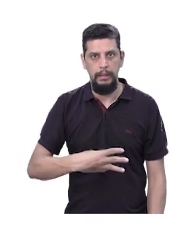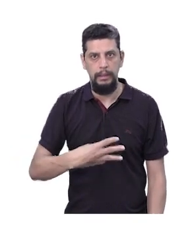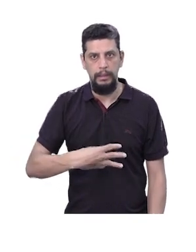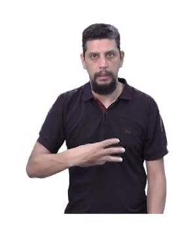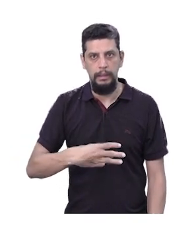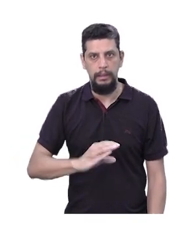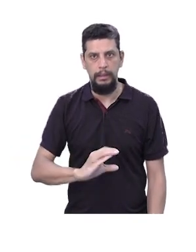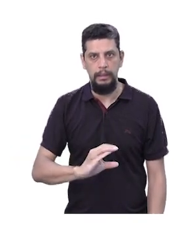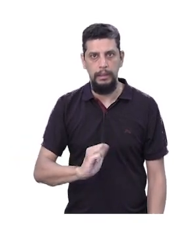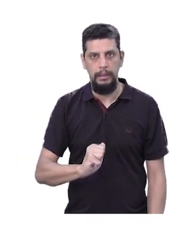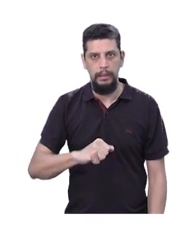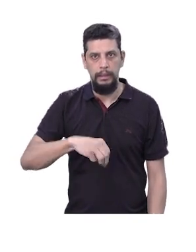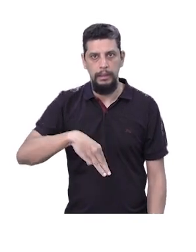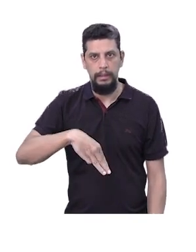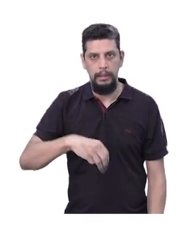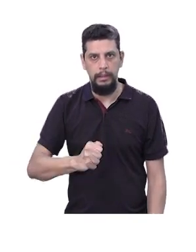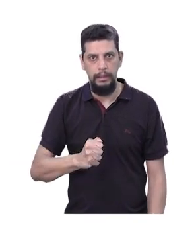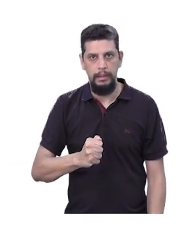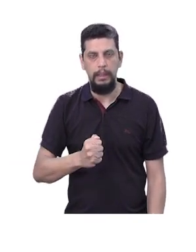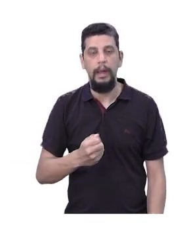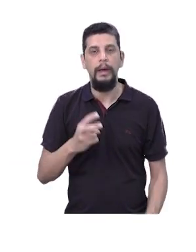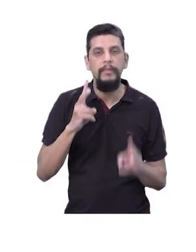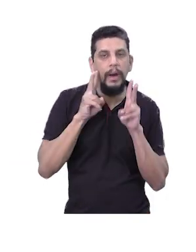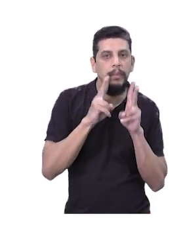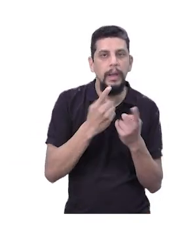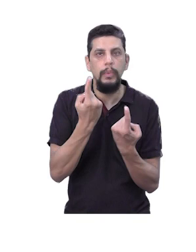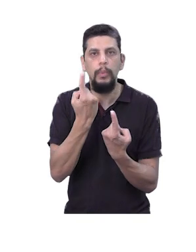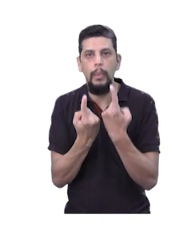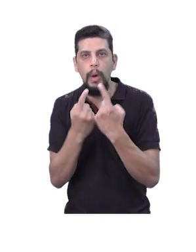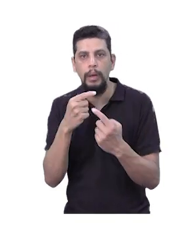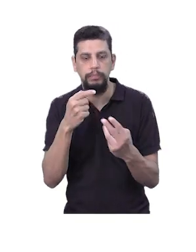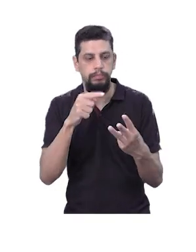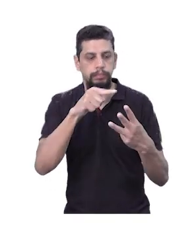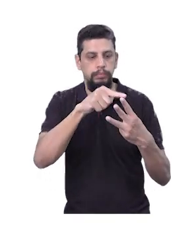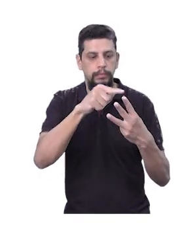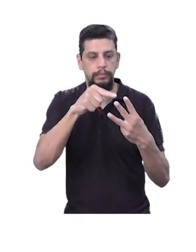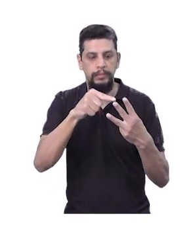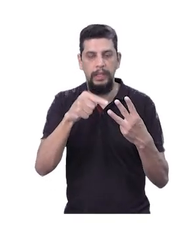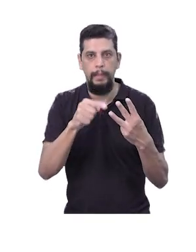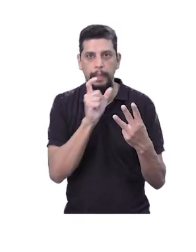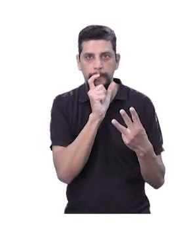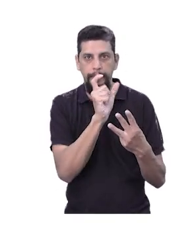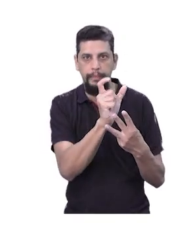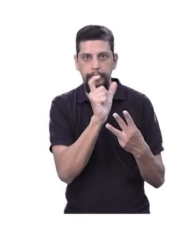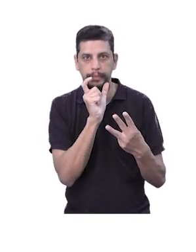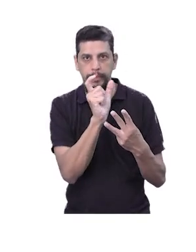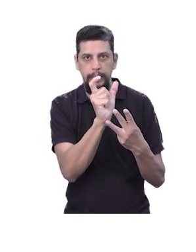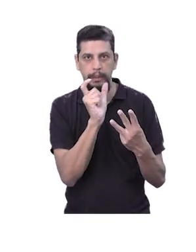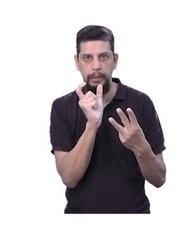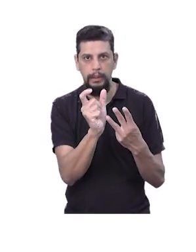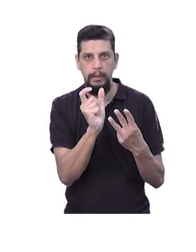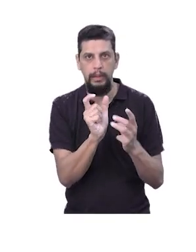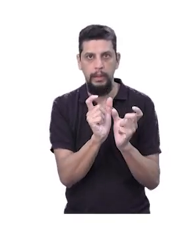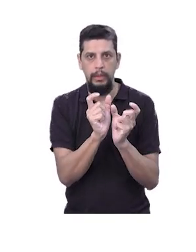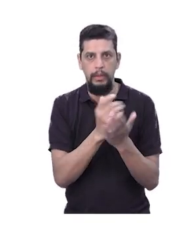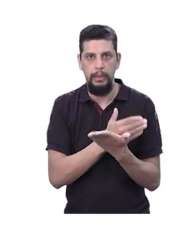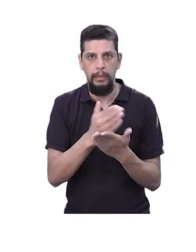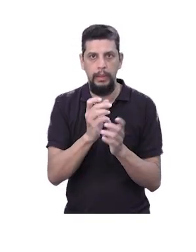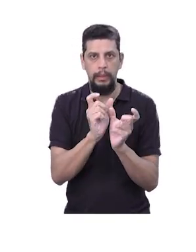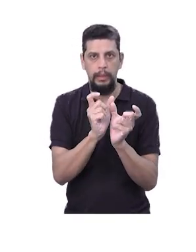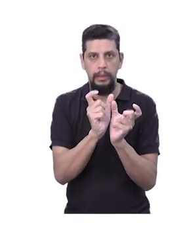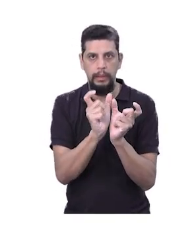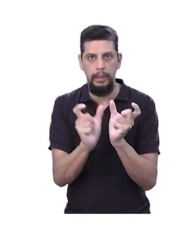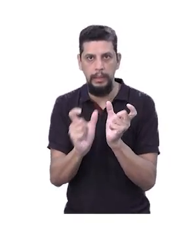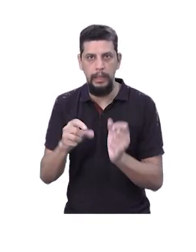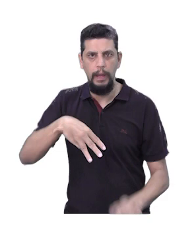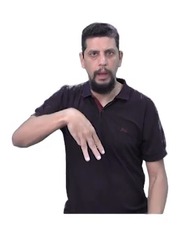a terceira. Cama. Muito bem. Então vamos ver qual dessas palavras começava